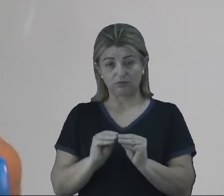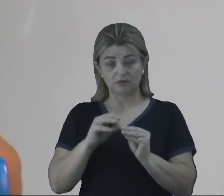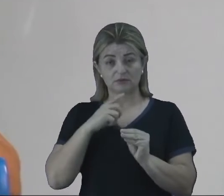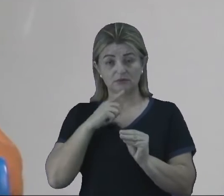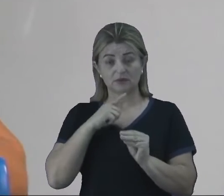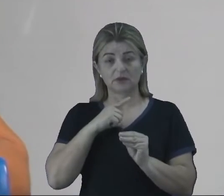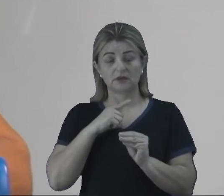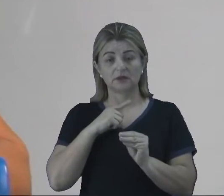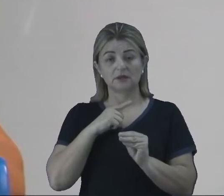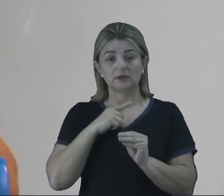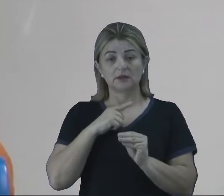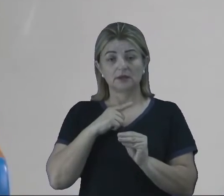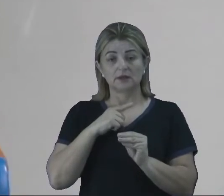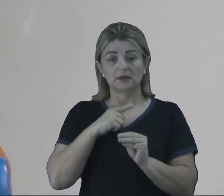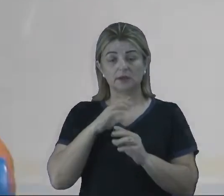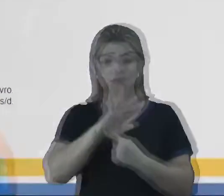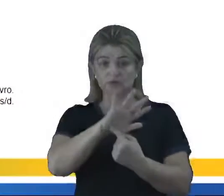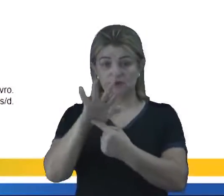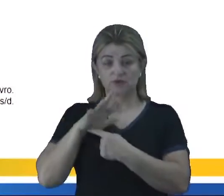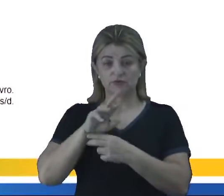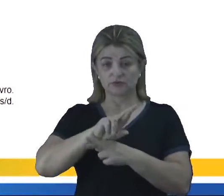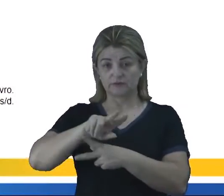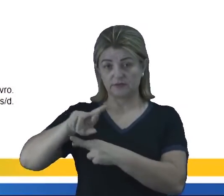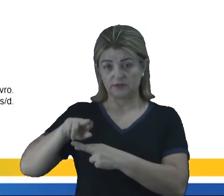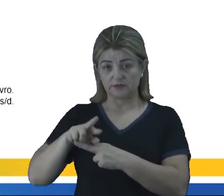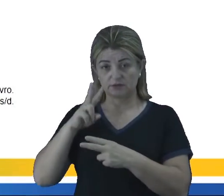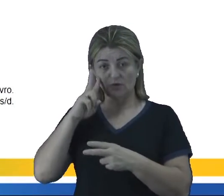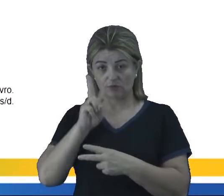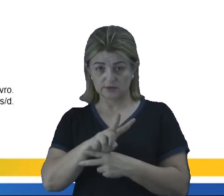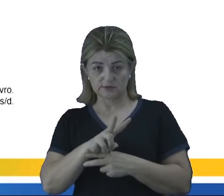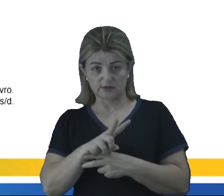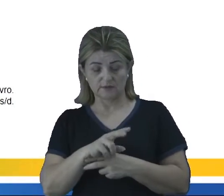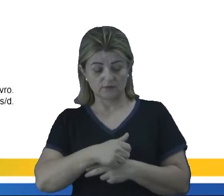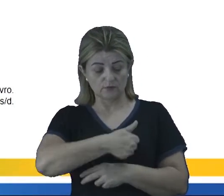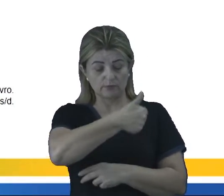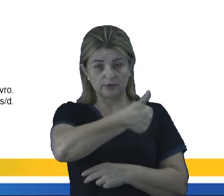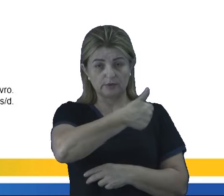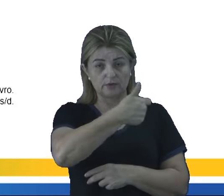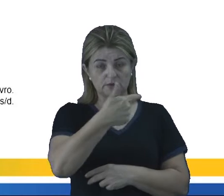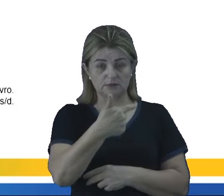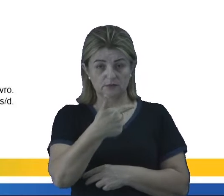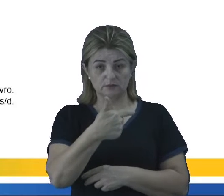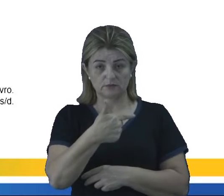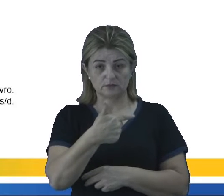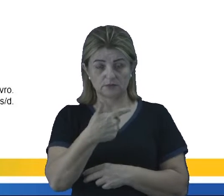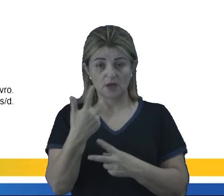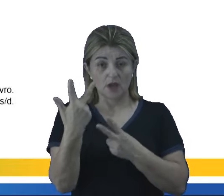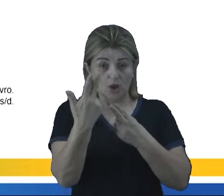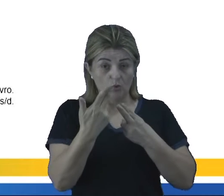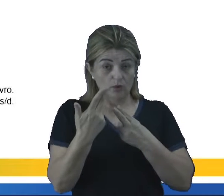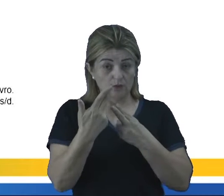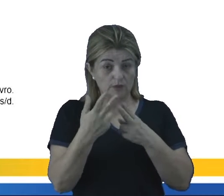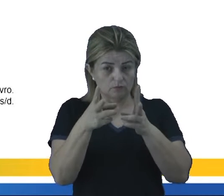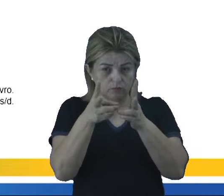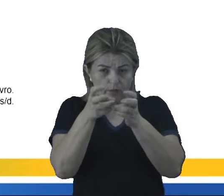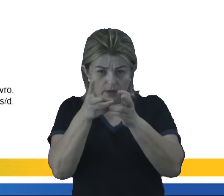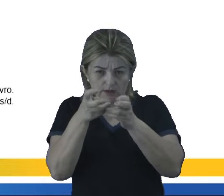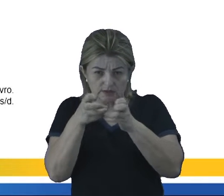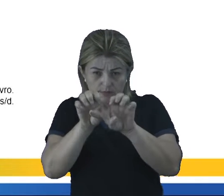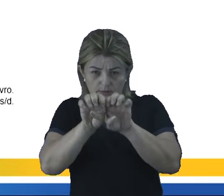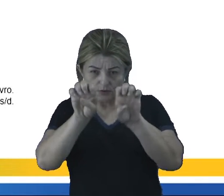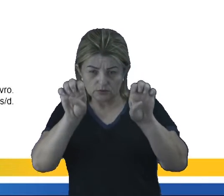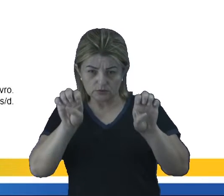questão foi a letra B, a melancolia que frustra a possibilidade de